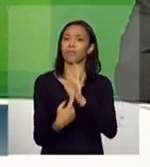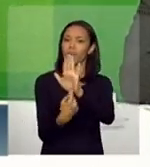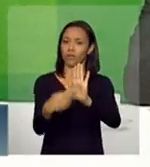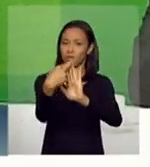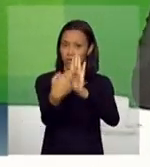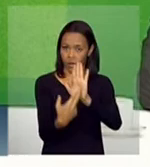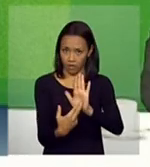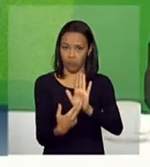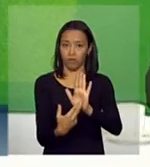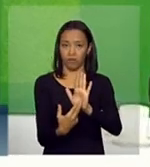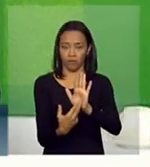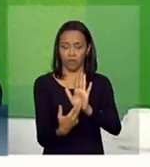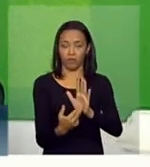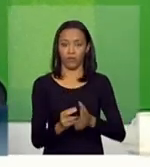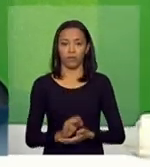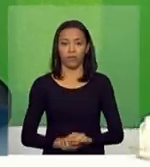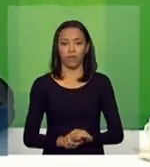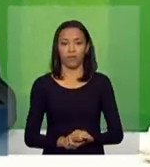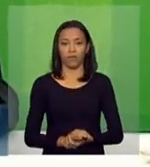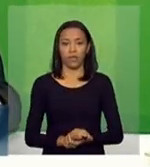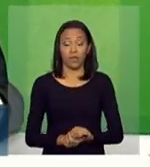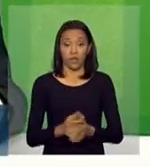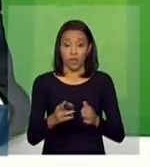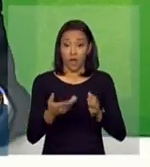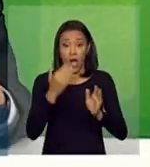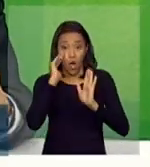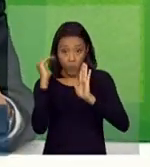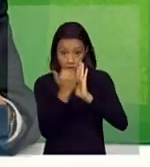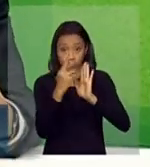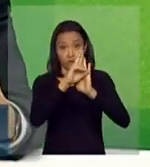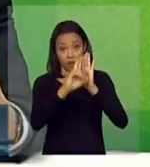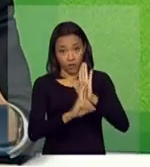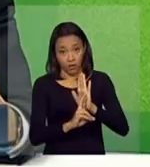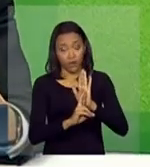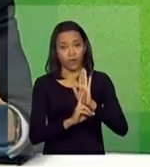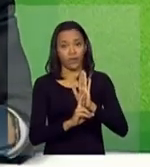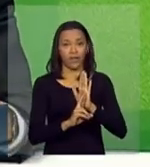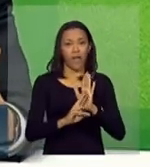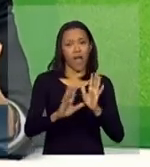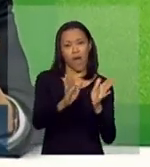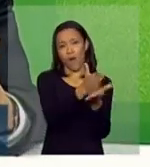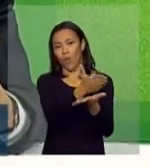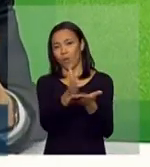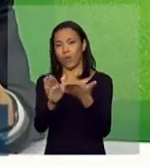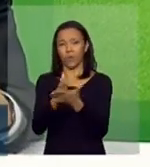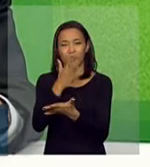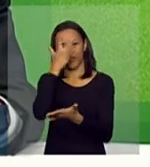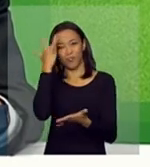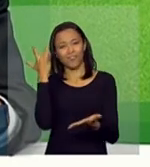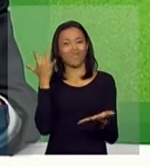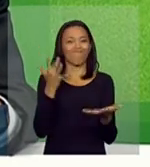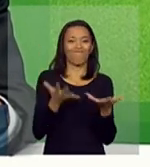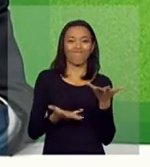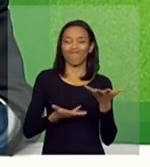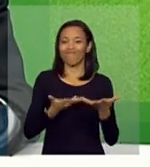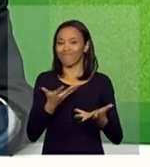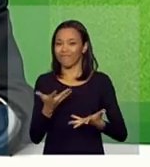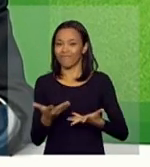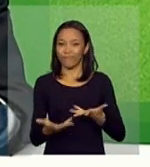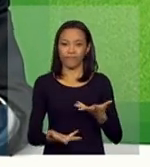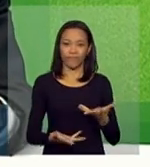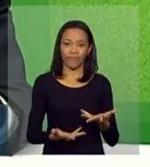sentido. O cumprimento dela tem tido uma certa complacência, uma certa